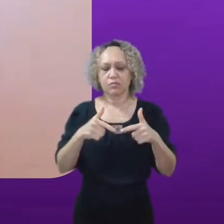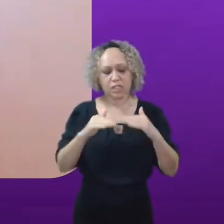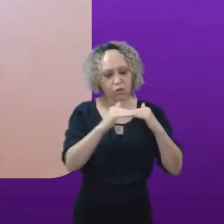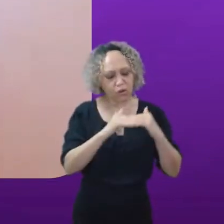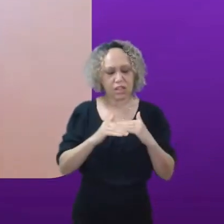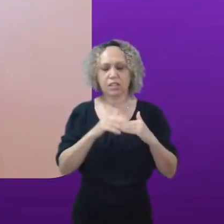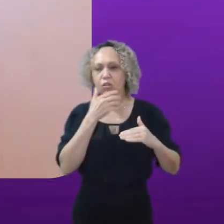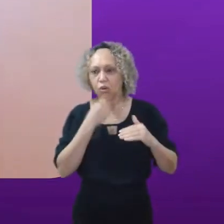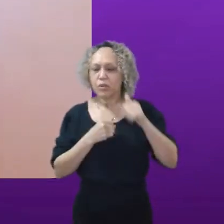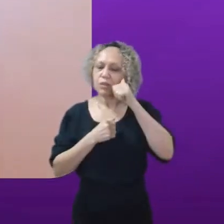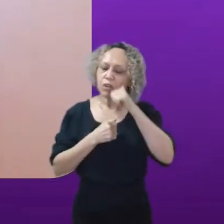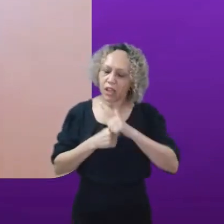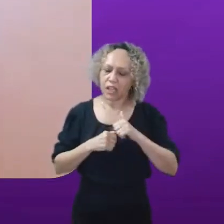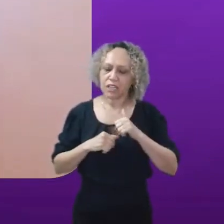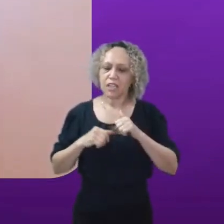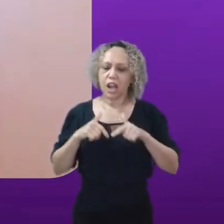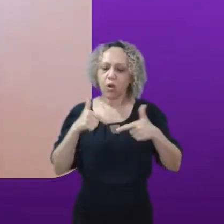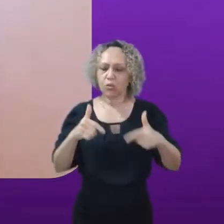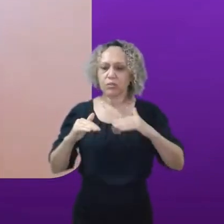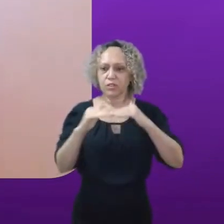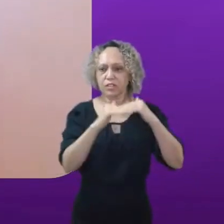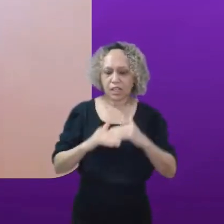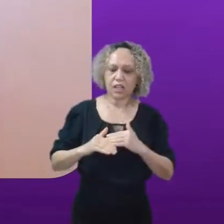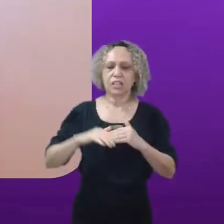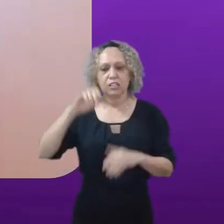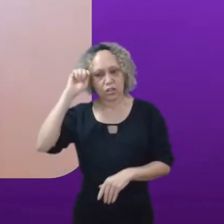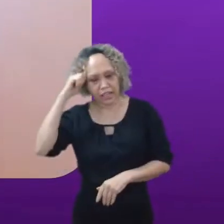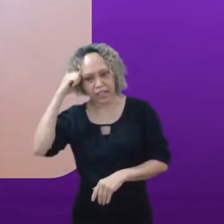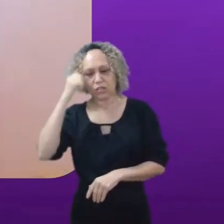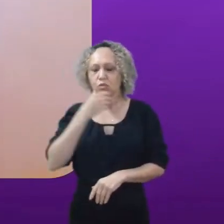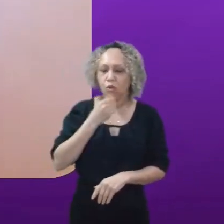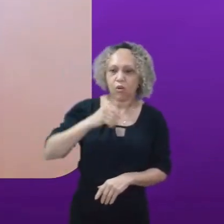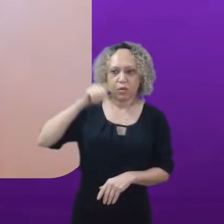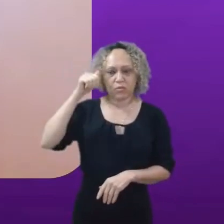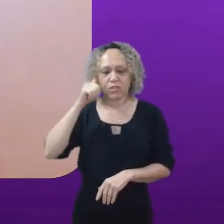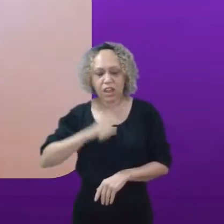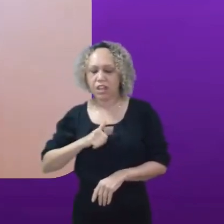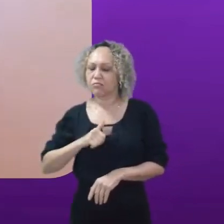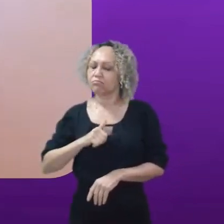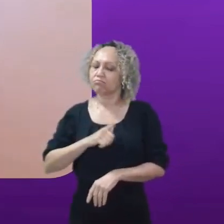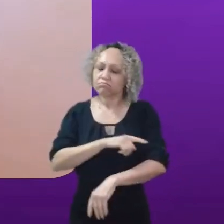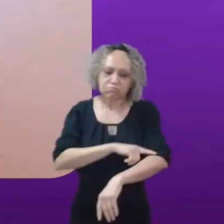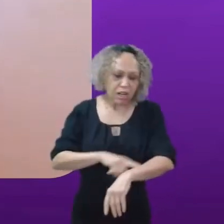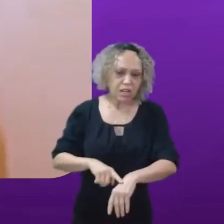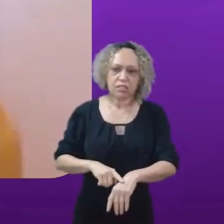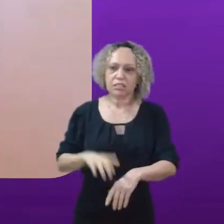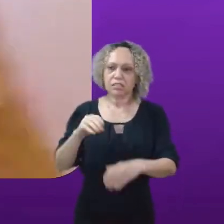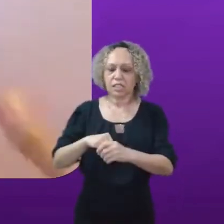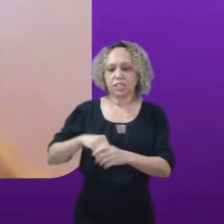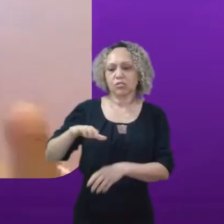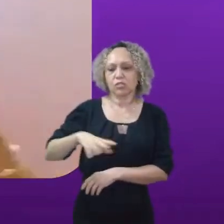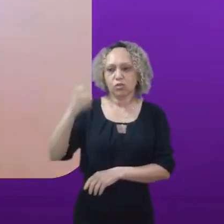e mulheres, é a luta também por igualdade entre as negras e os negros, os brancos, os pardos, dentro do setor cultural. Nós temos um